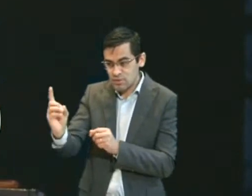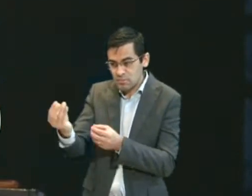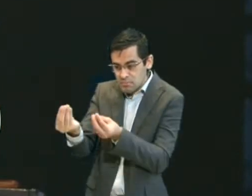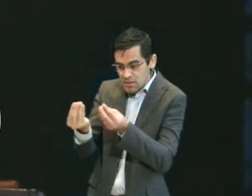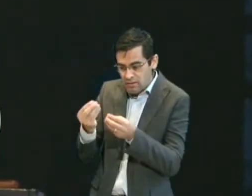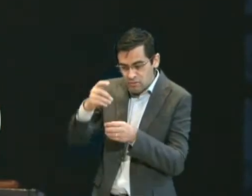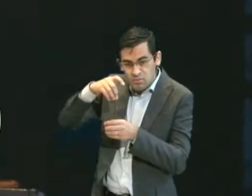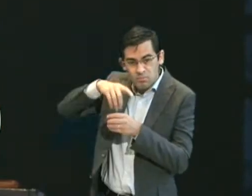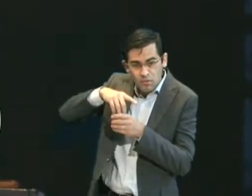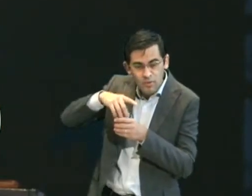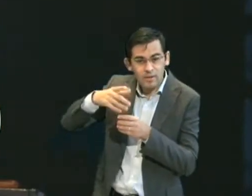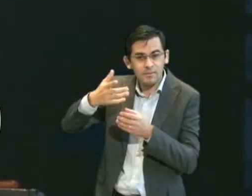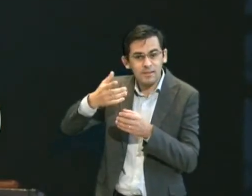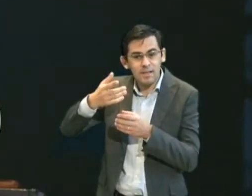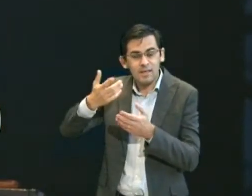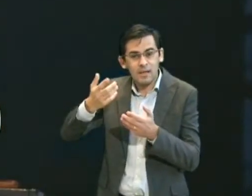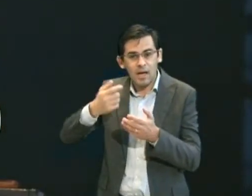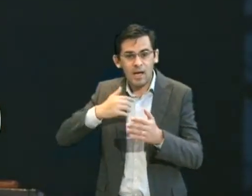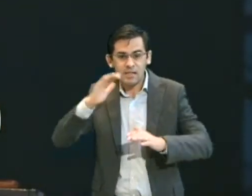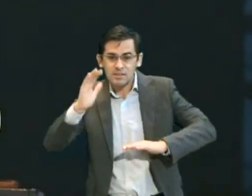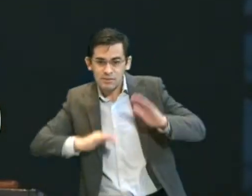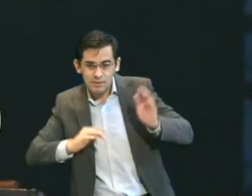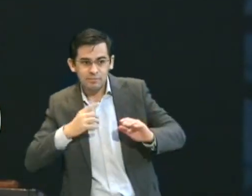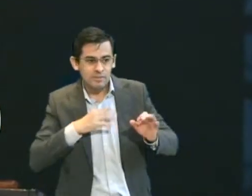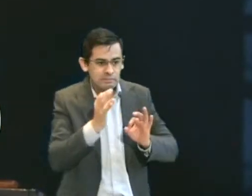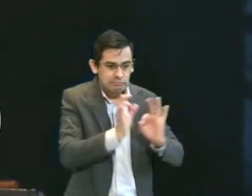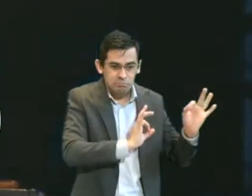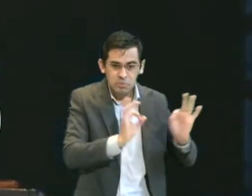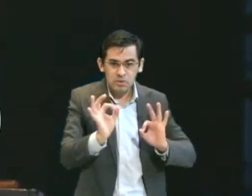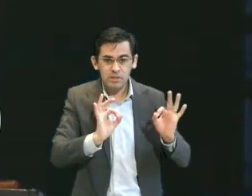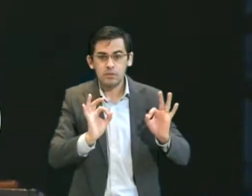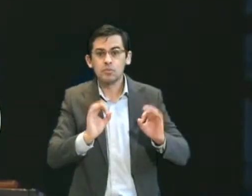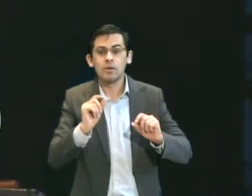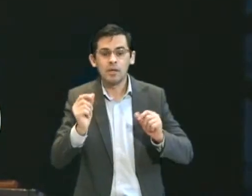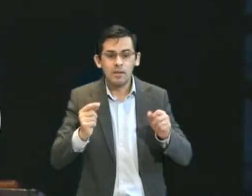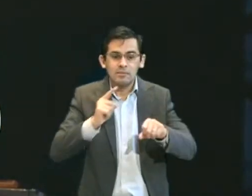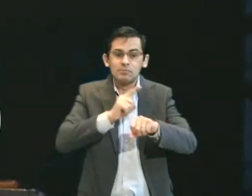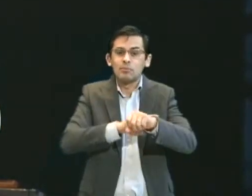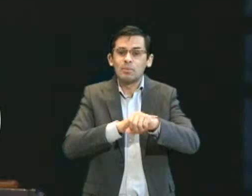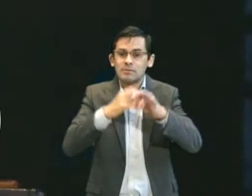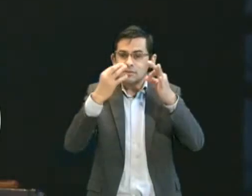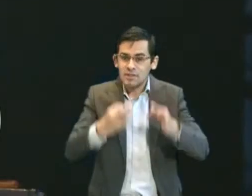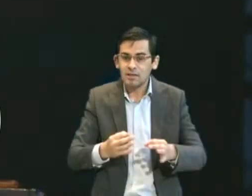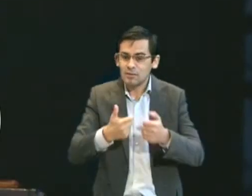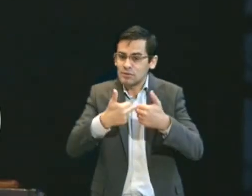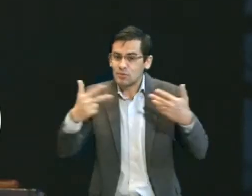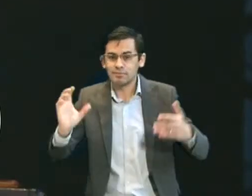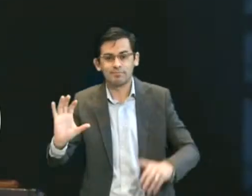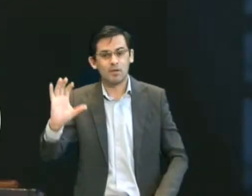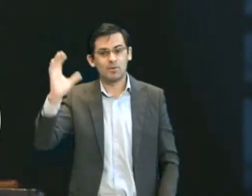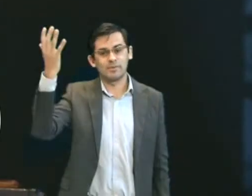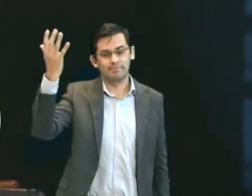Eu fazia um projeto maluco, tinha tudo para dar errado. E chegava na hora, dava tudo certo.